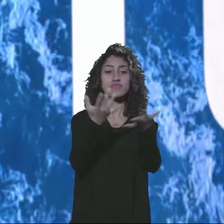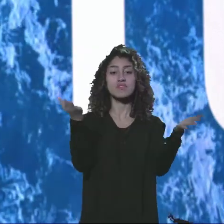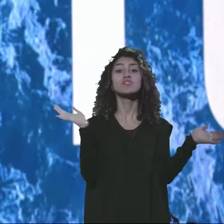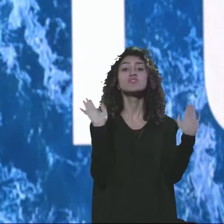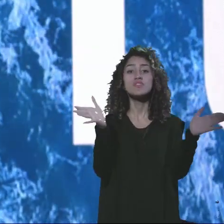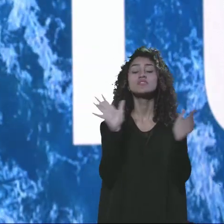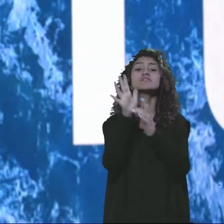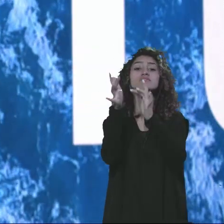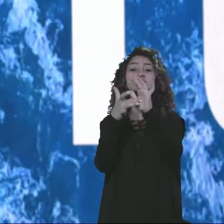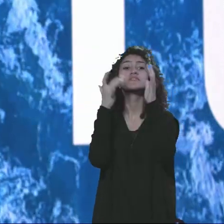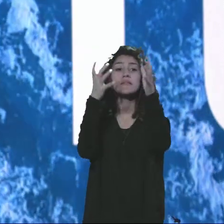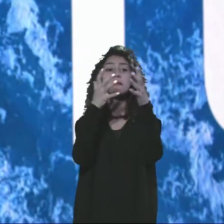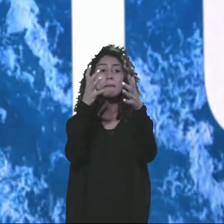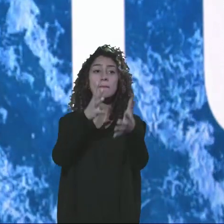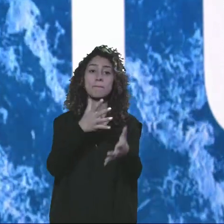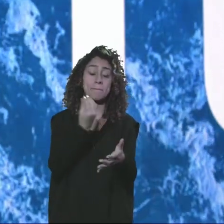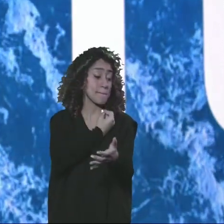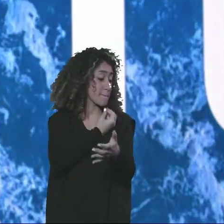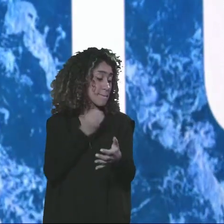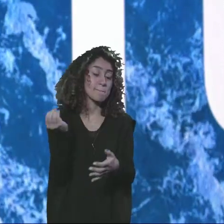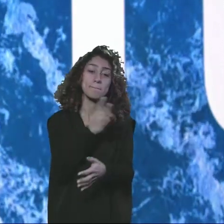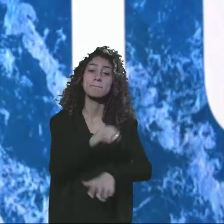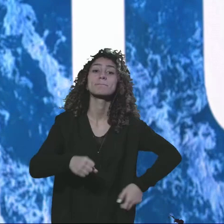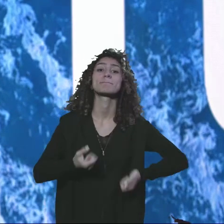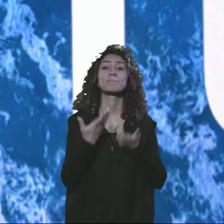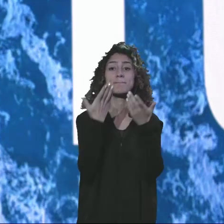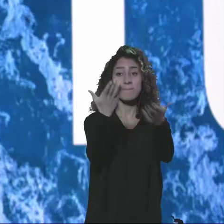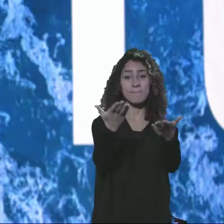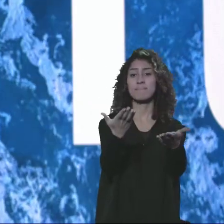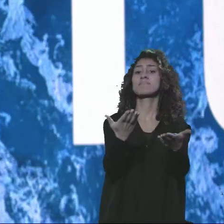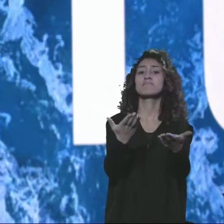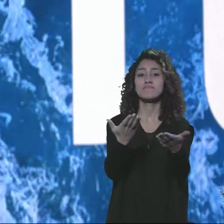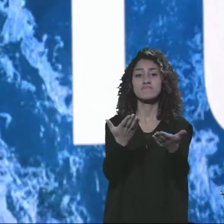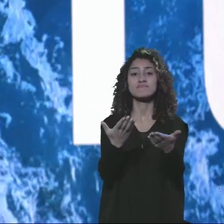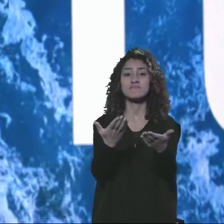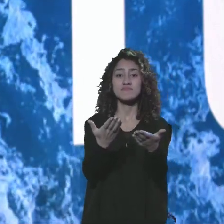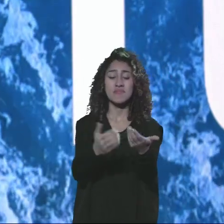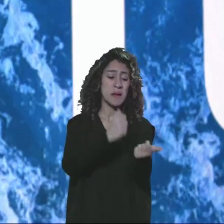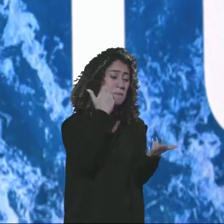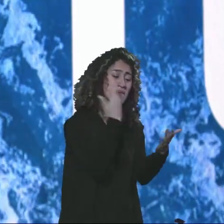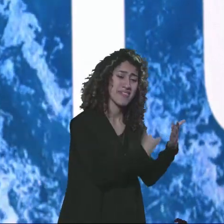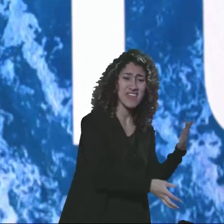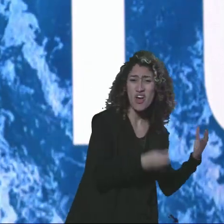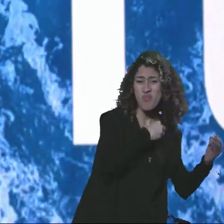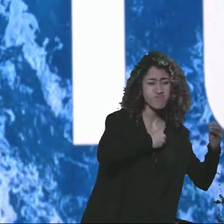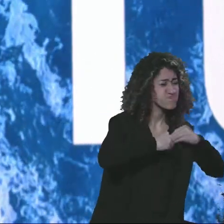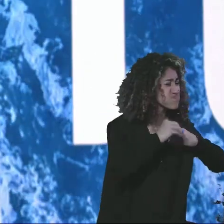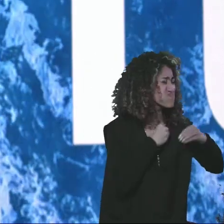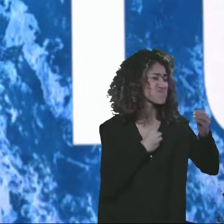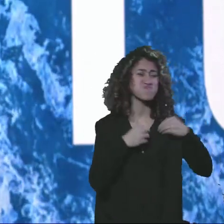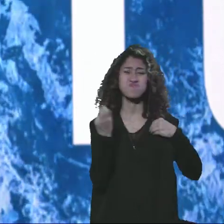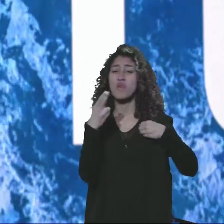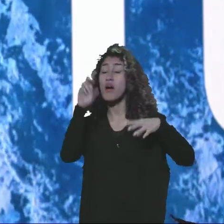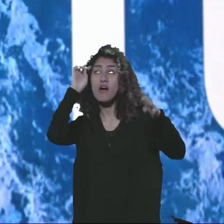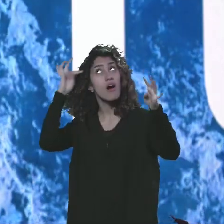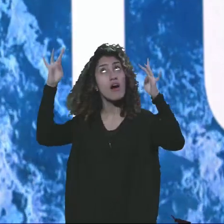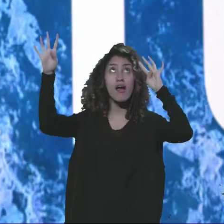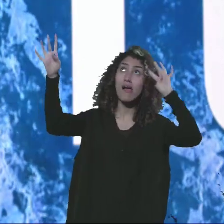dar uma vida nova. Chega de desperdiçar a sua vida com o pecado, com distração.